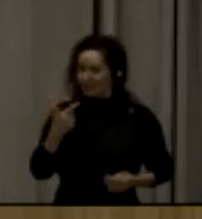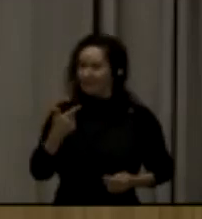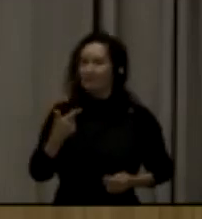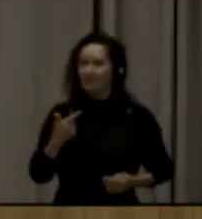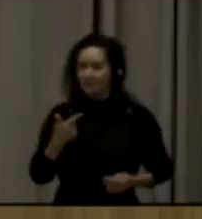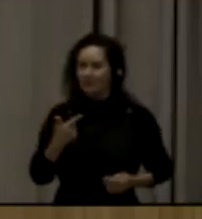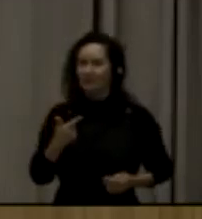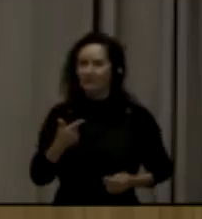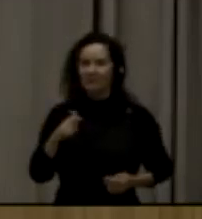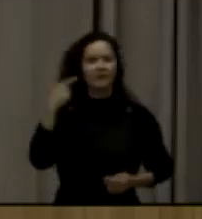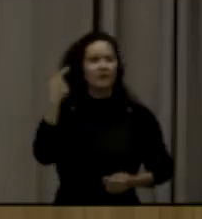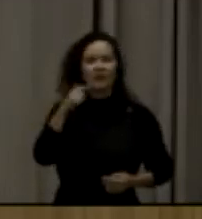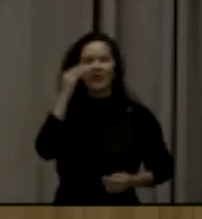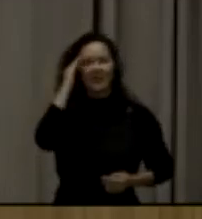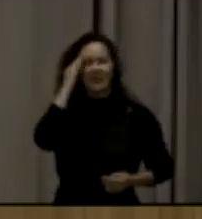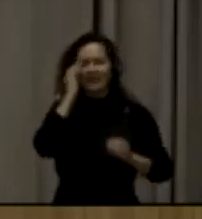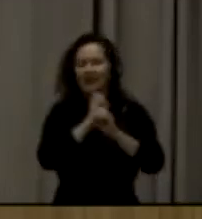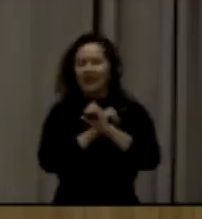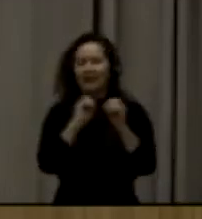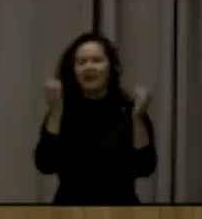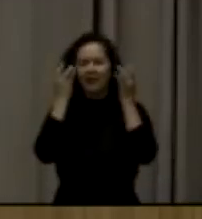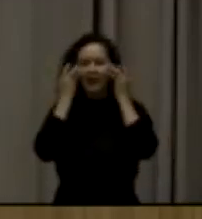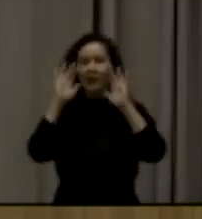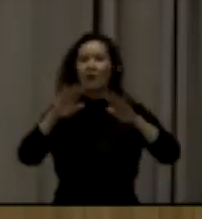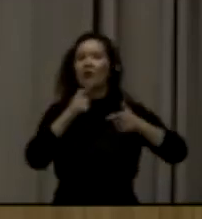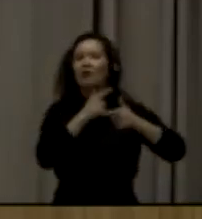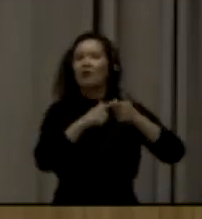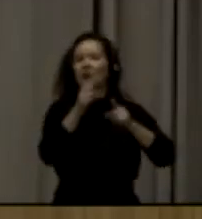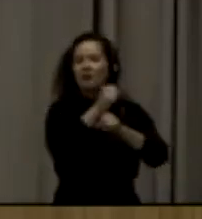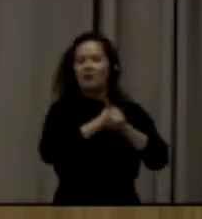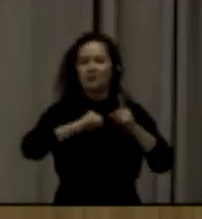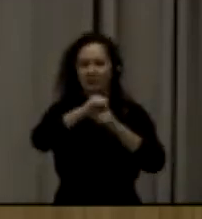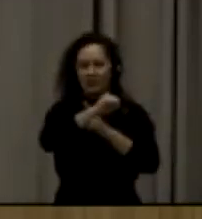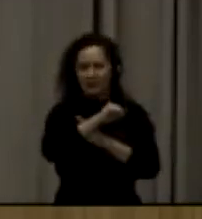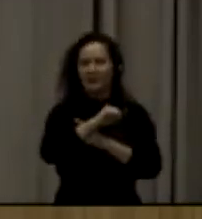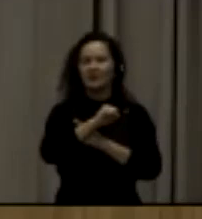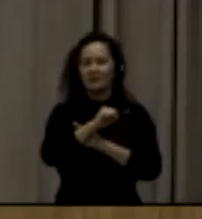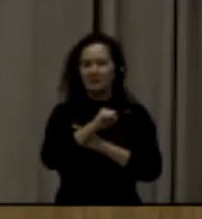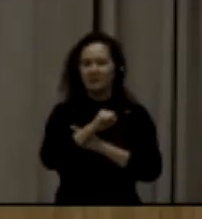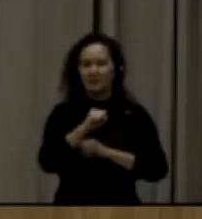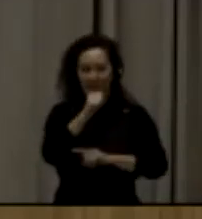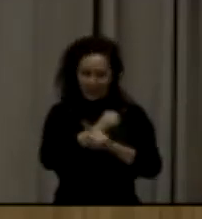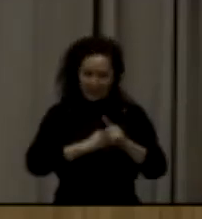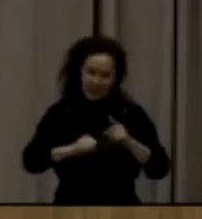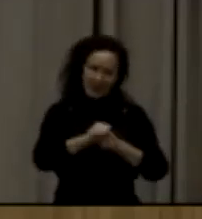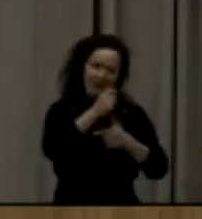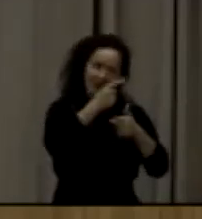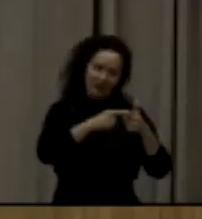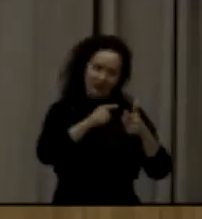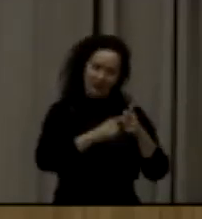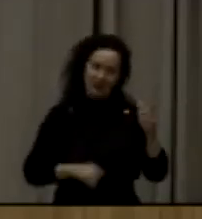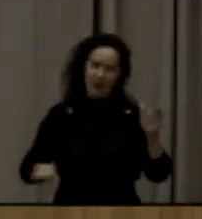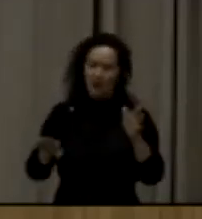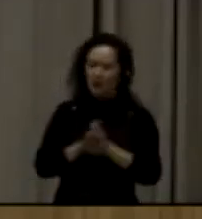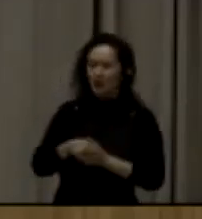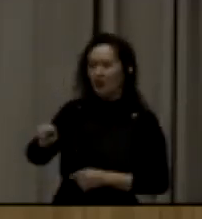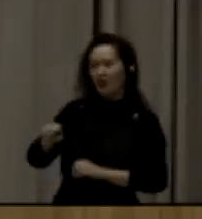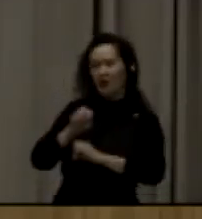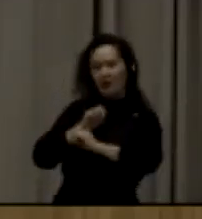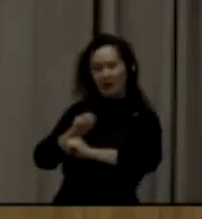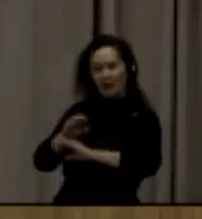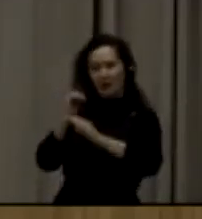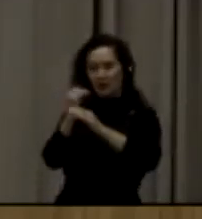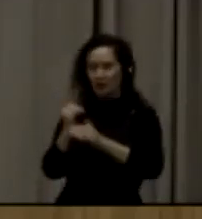que não entendem o problema social, que além disso, quando eles chegam à